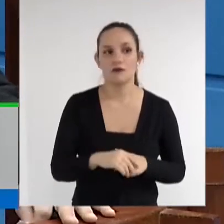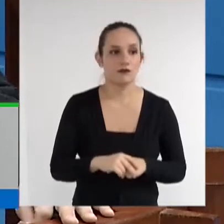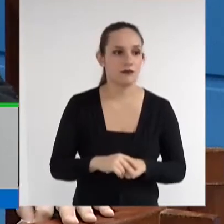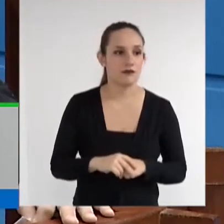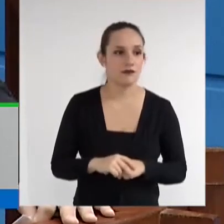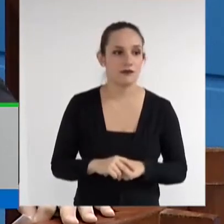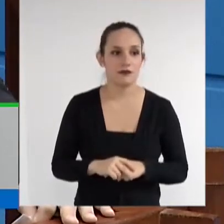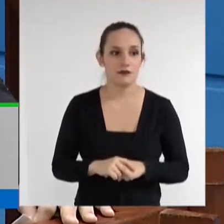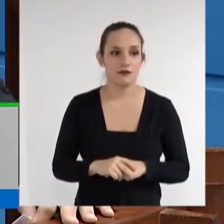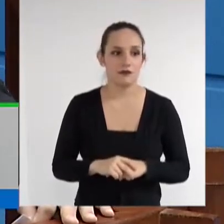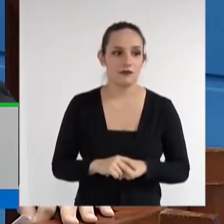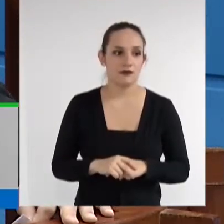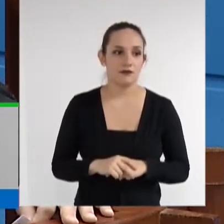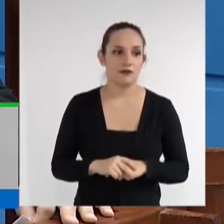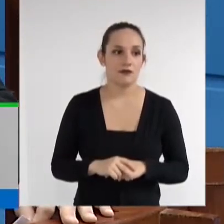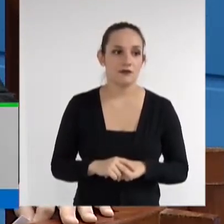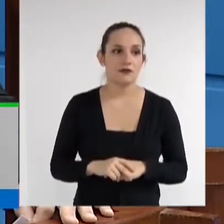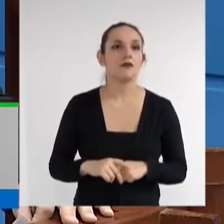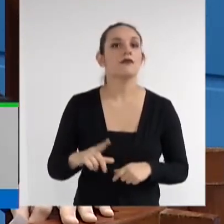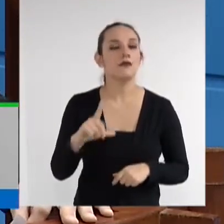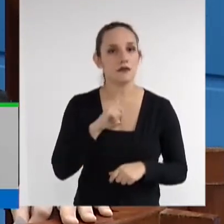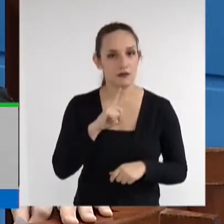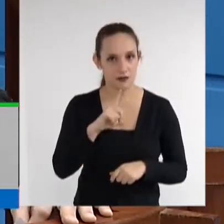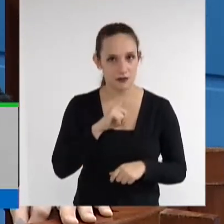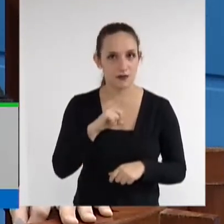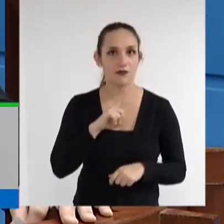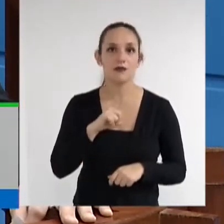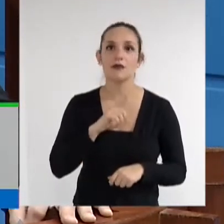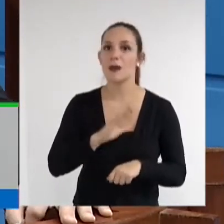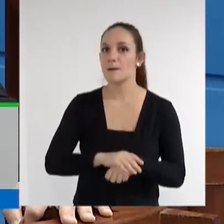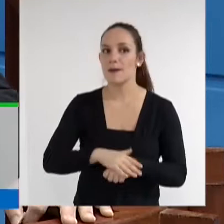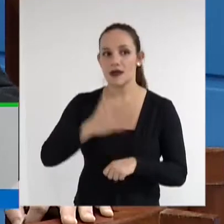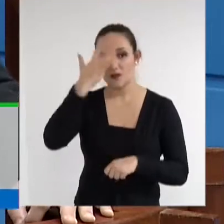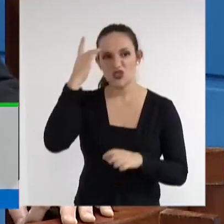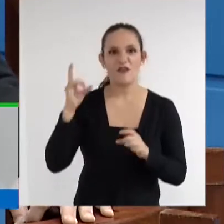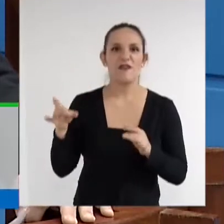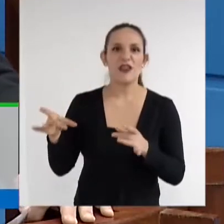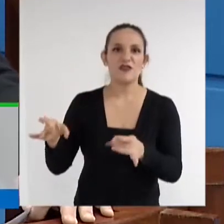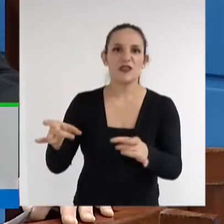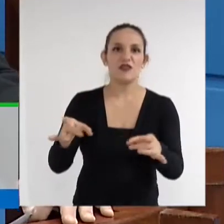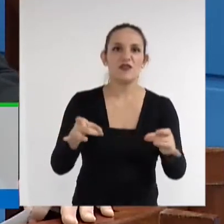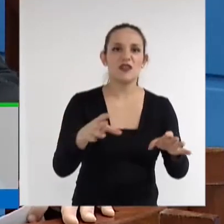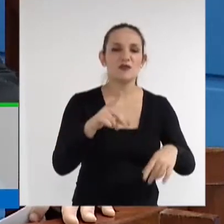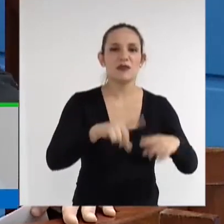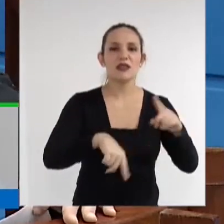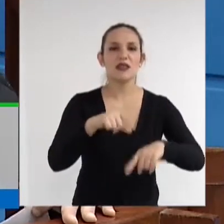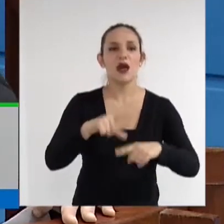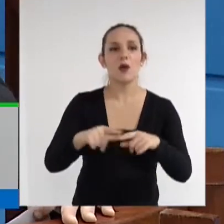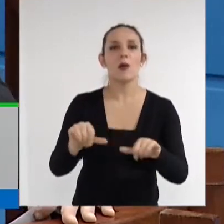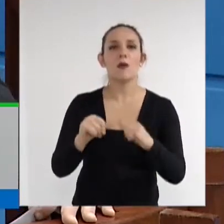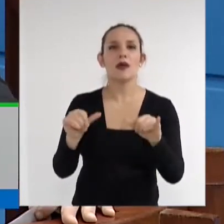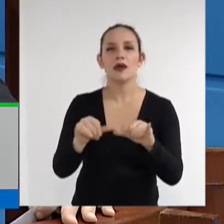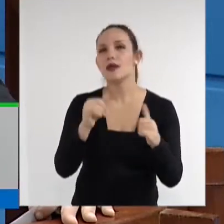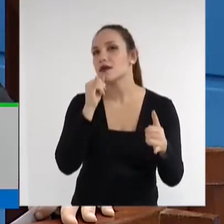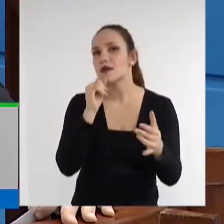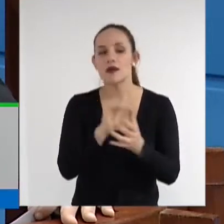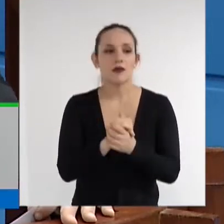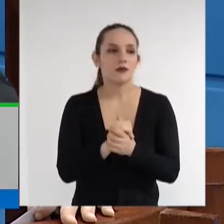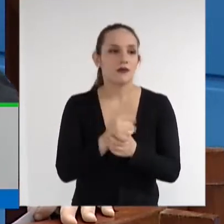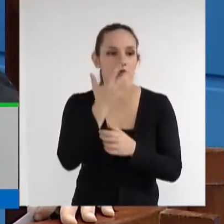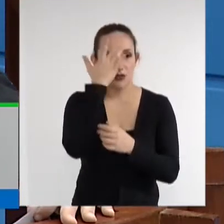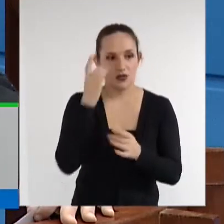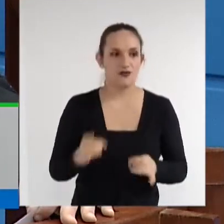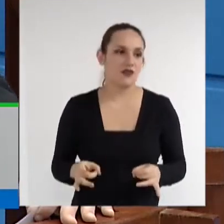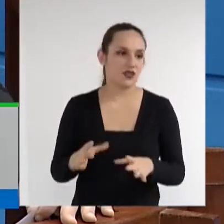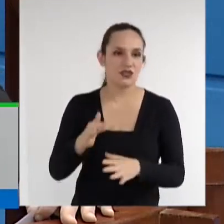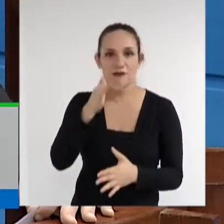o aumento de vendedores ambulantes que nós estamos vivendo aqui na cidade, pessoas vendendo